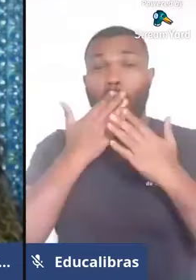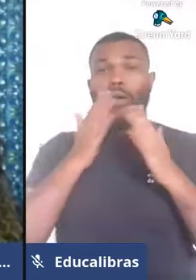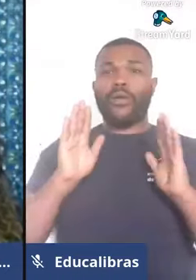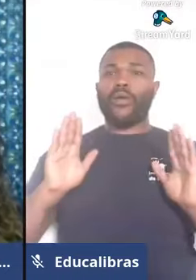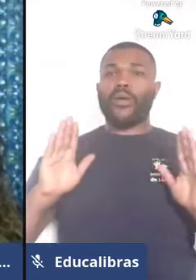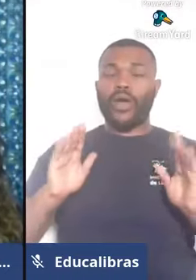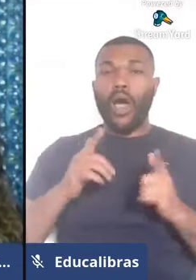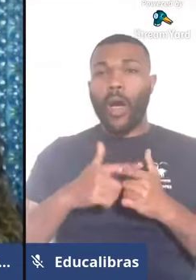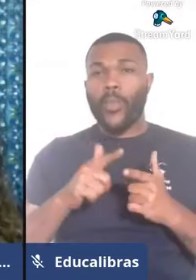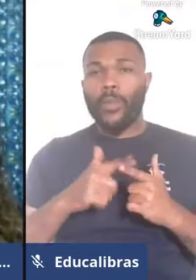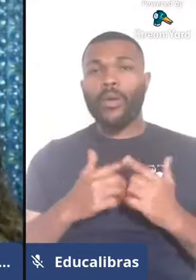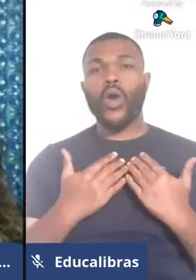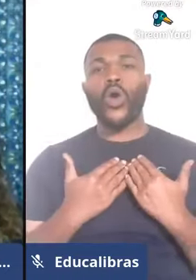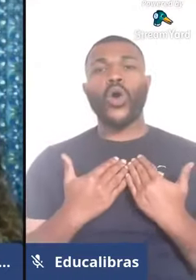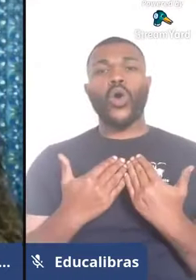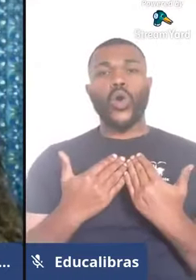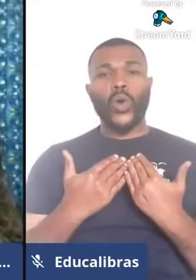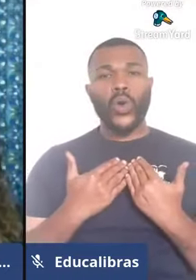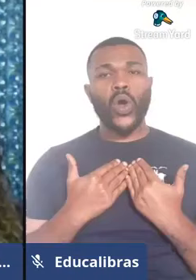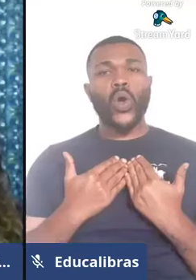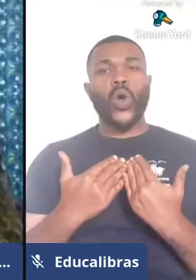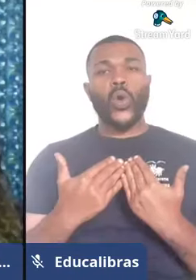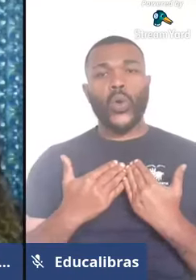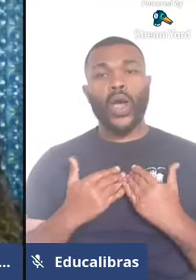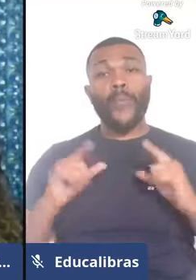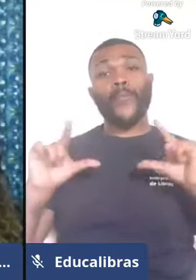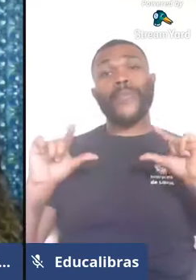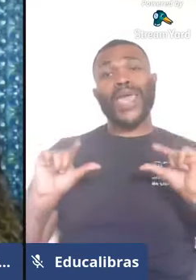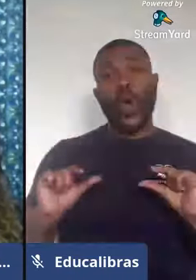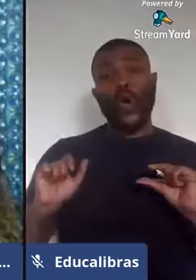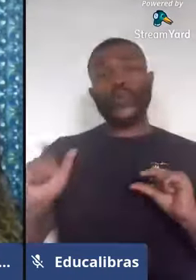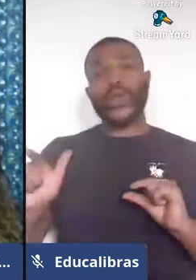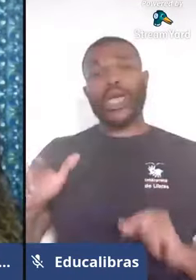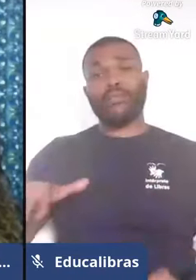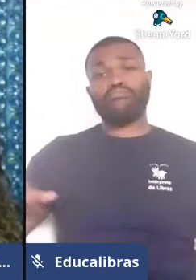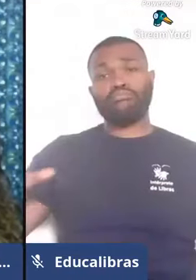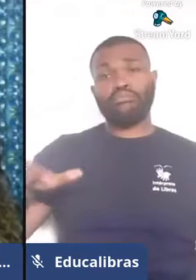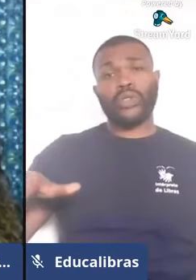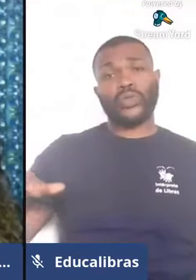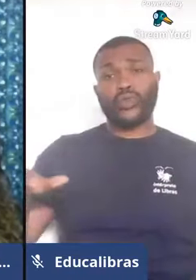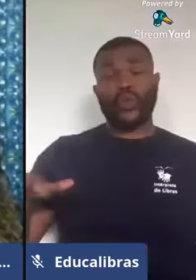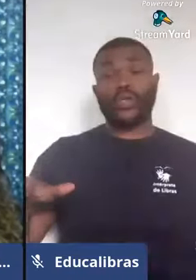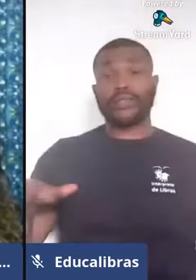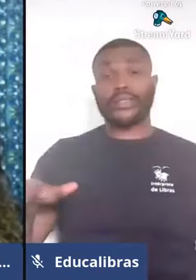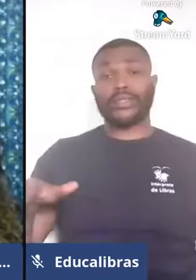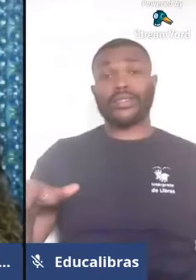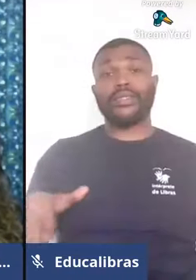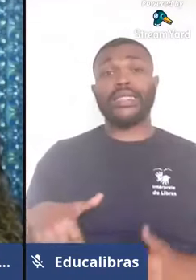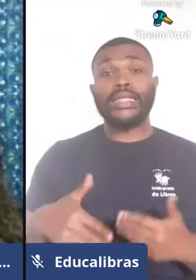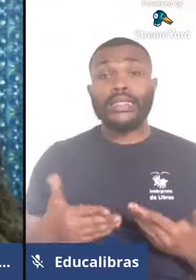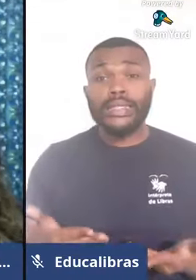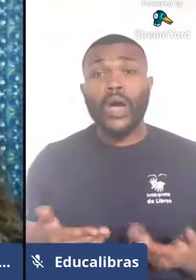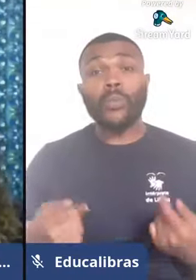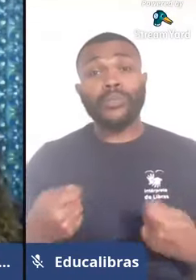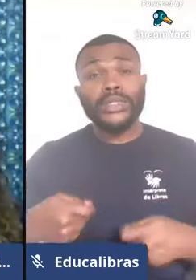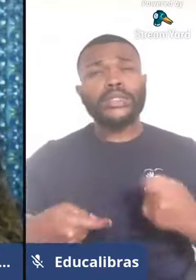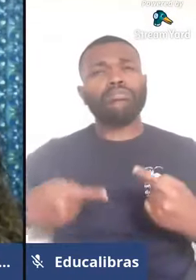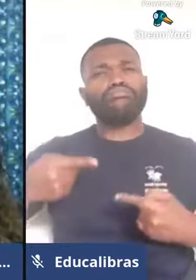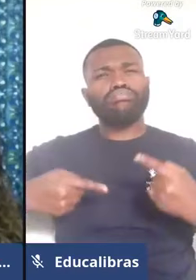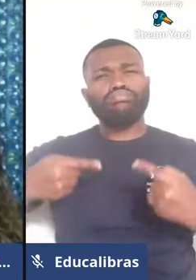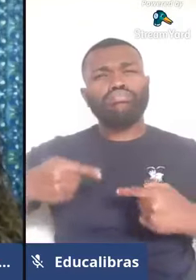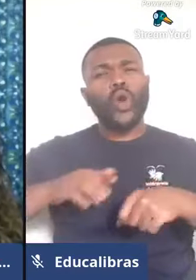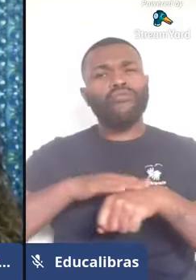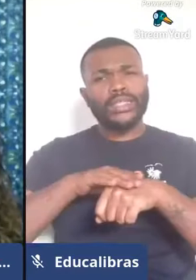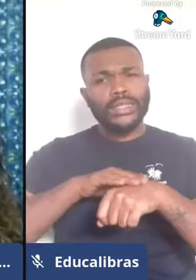respiratória é menor do que a das outras pessoas. Então, assim, é um momento para discutir. Por isso que eu falei para a Mara